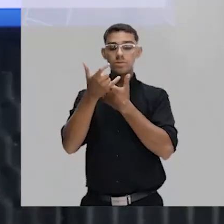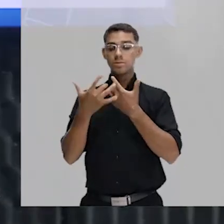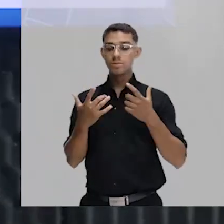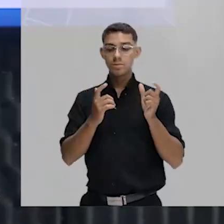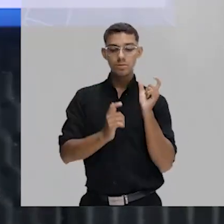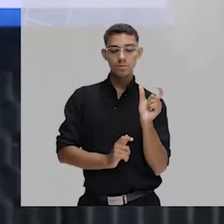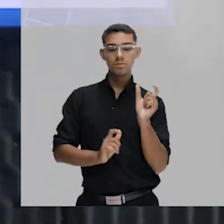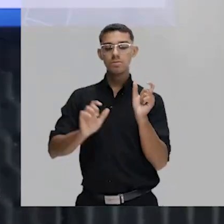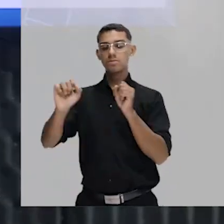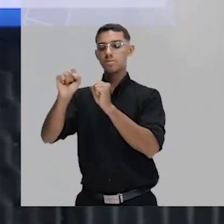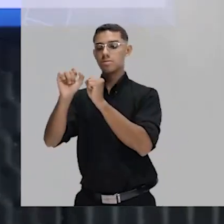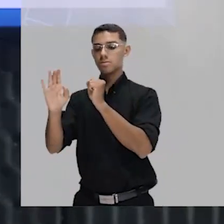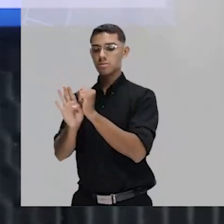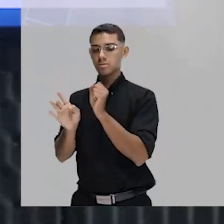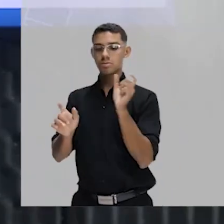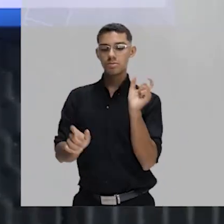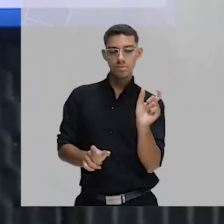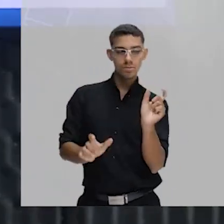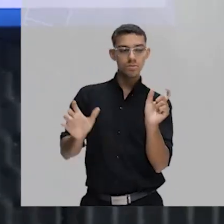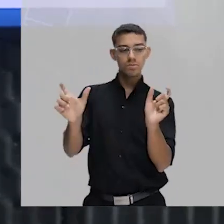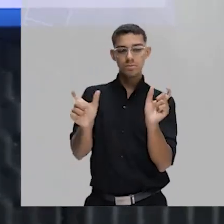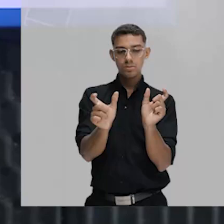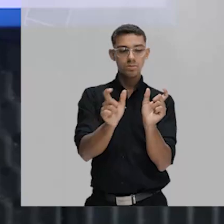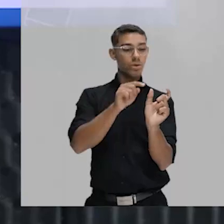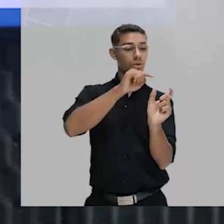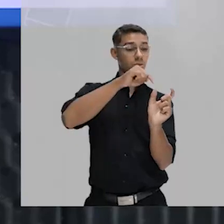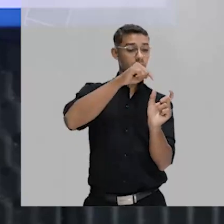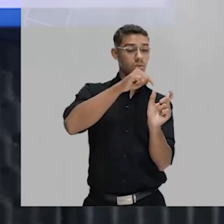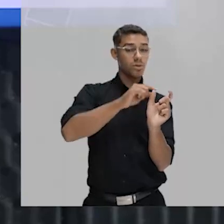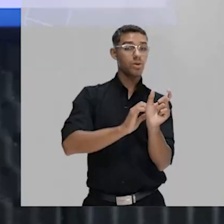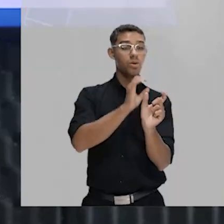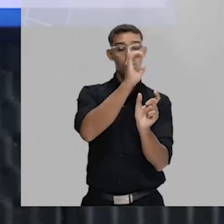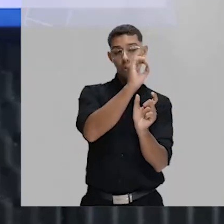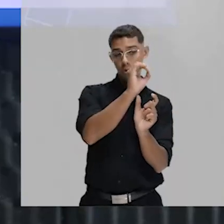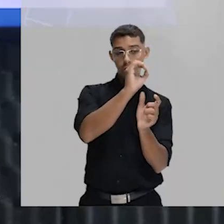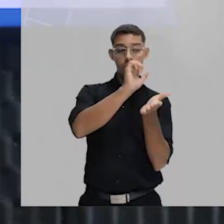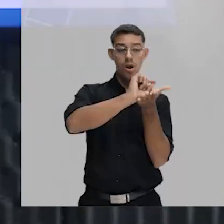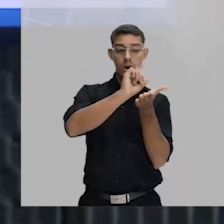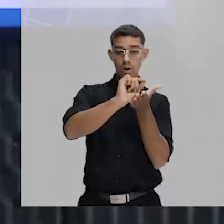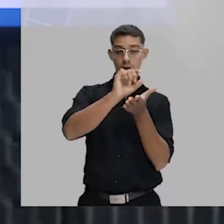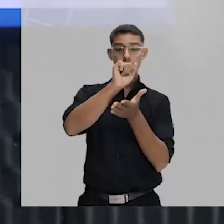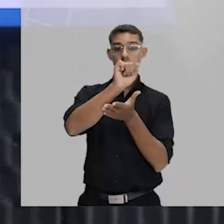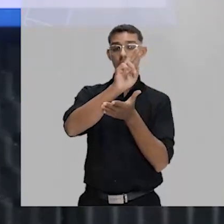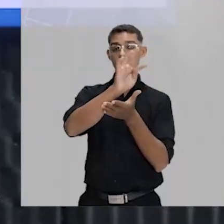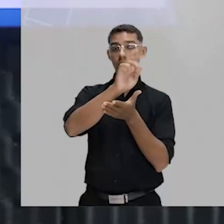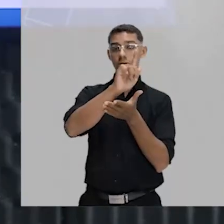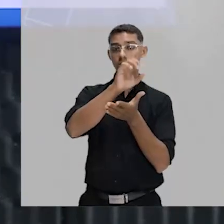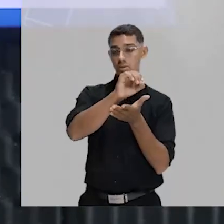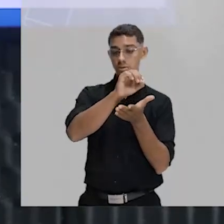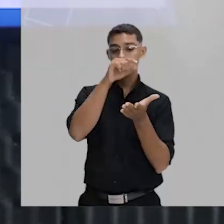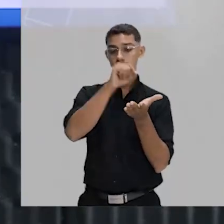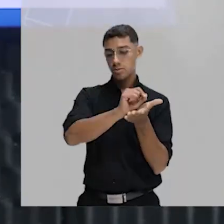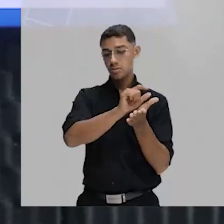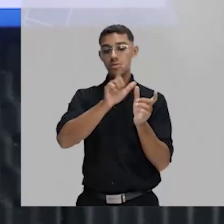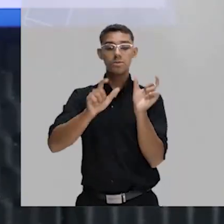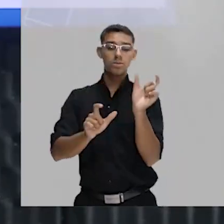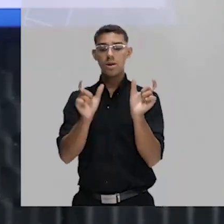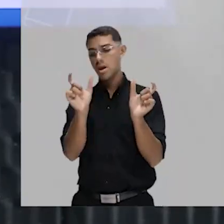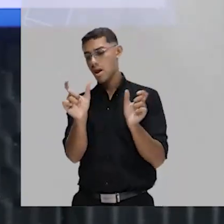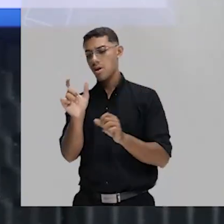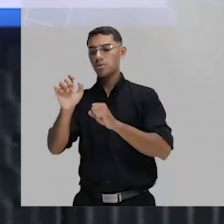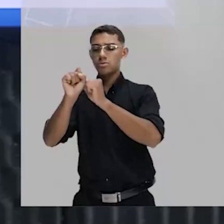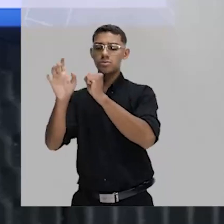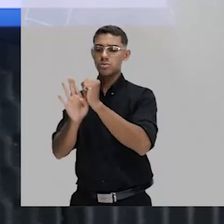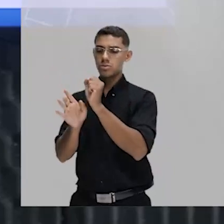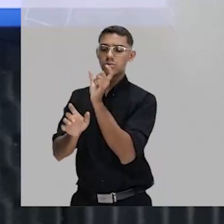o substantivo. Outra coisa que fica bem claro é que esse artigo ele se flexiona de acordo com o substantivo. Se o substantivo